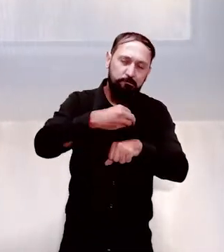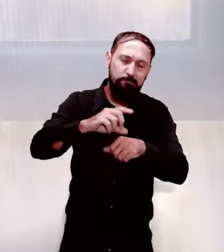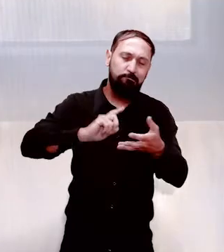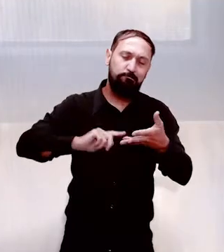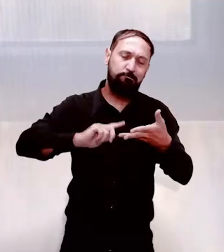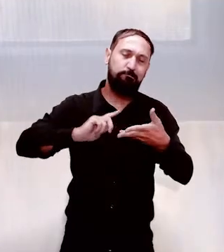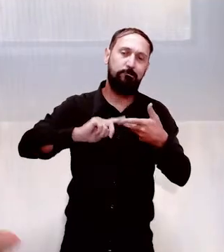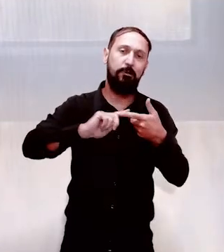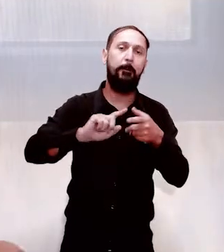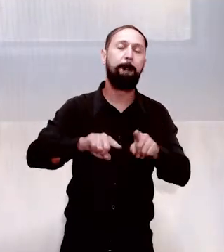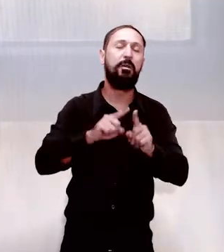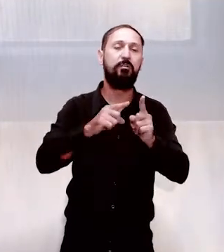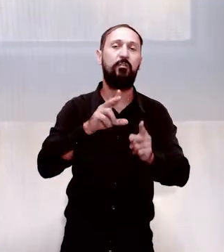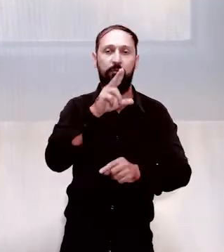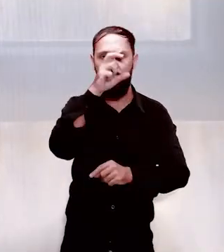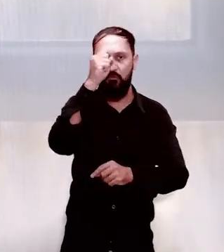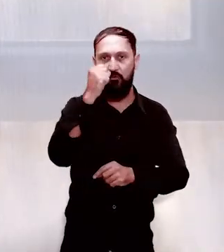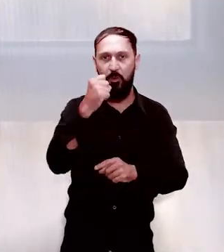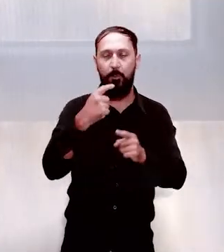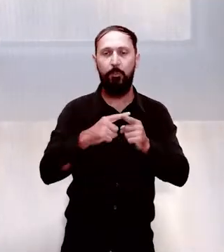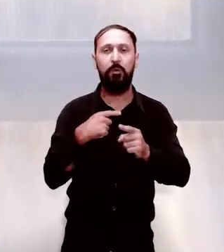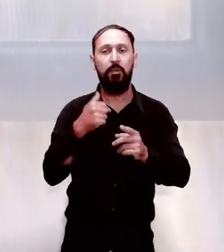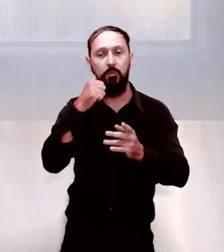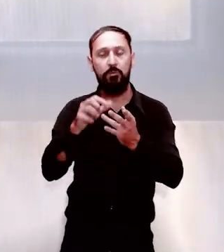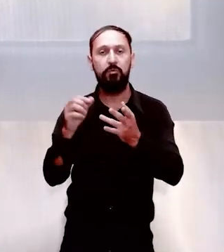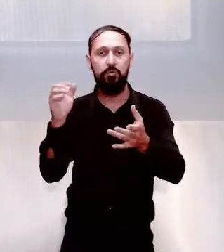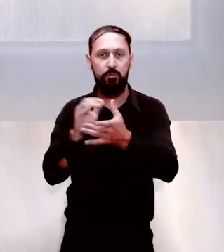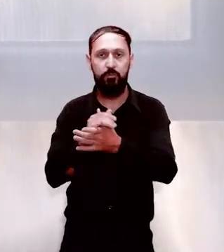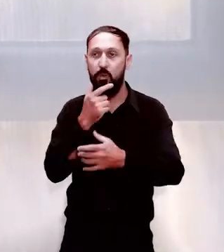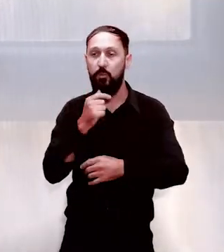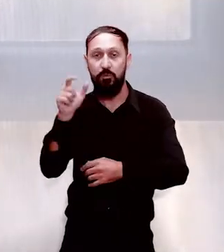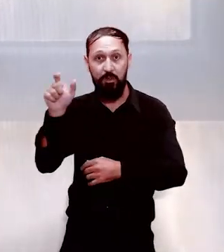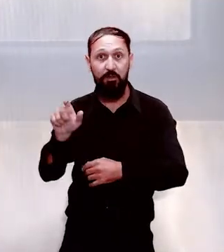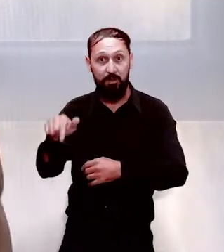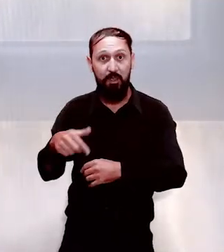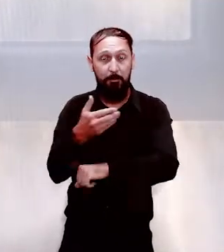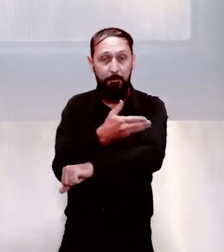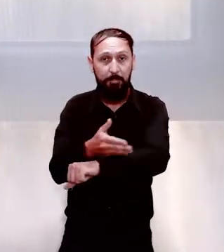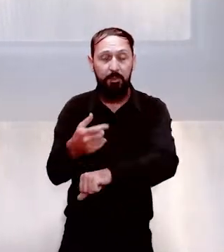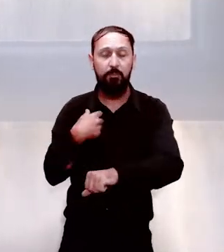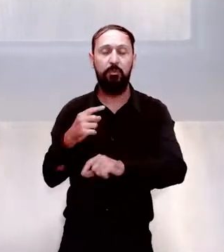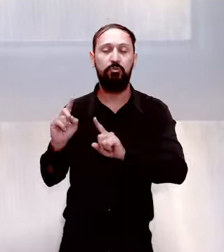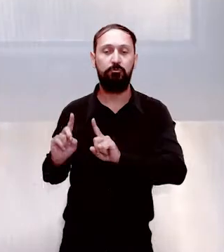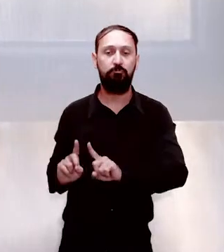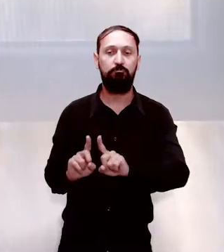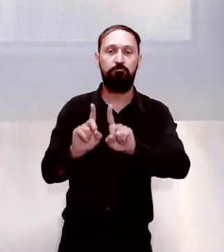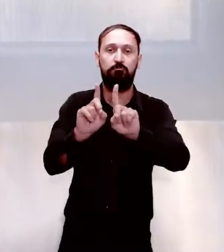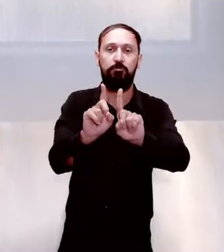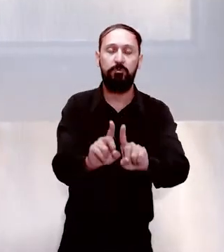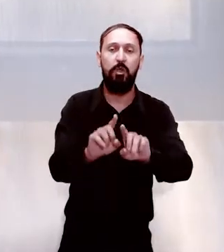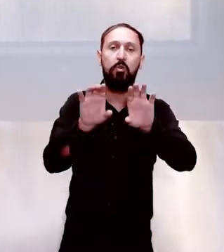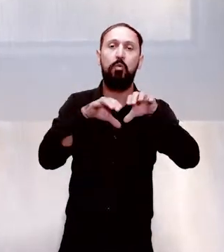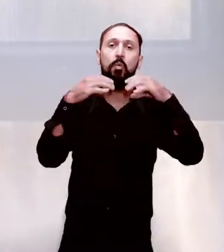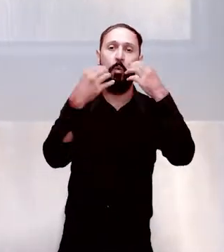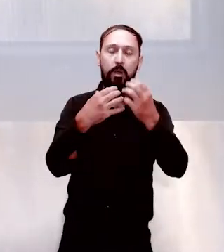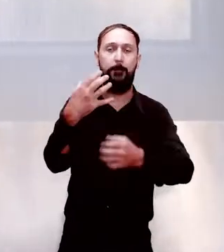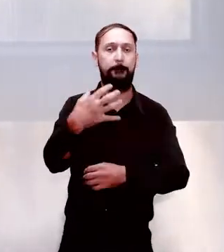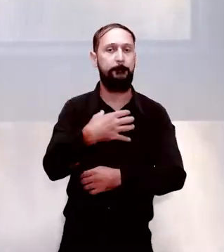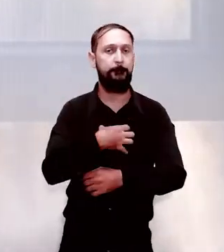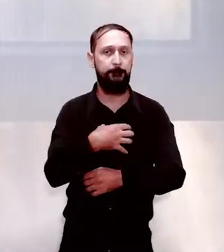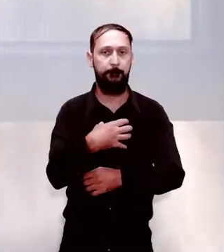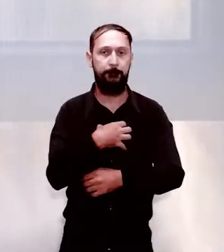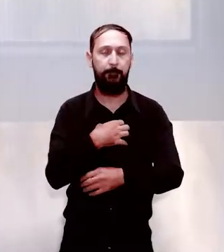aqui N situações, mas acho que uma que marcou muito, porque marcou meu marido também, que é um homem branco, foi nós chegarmos